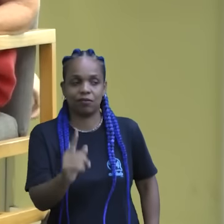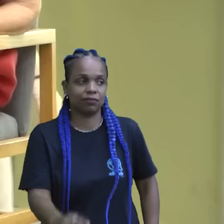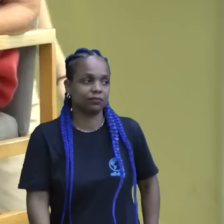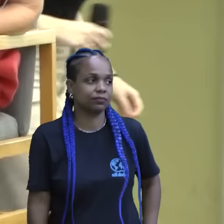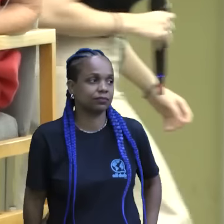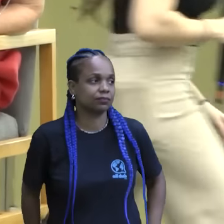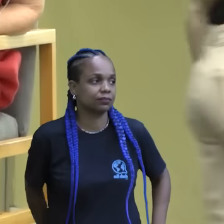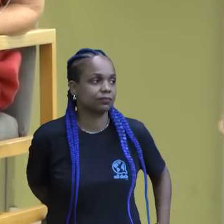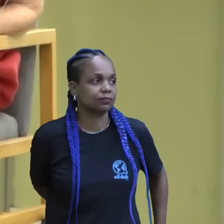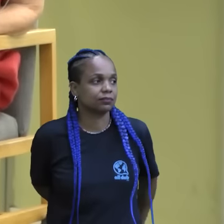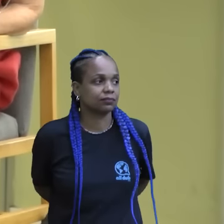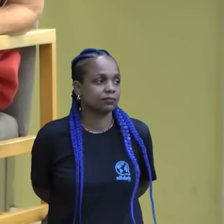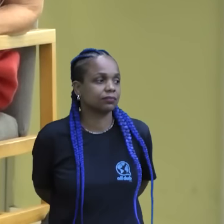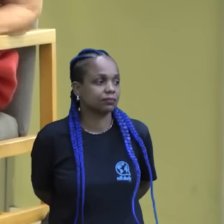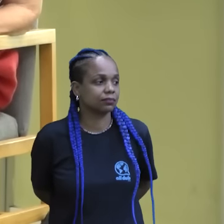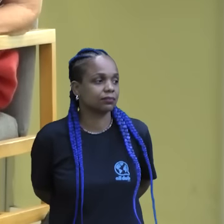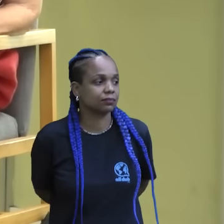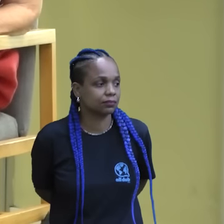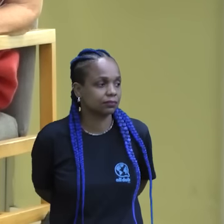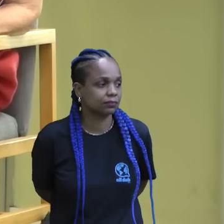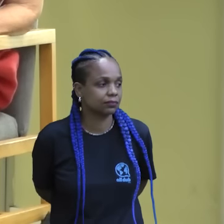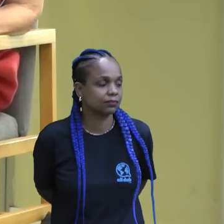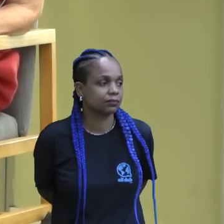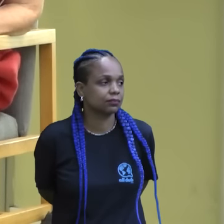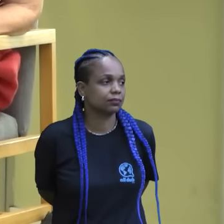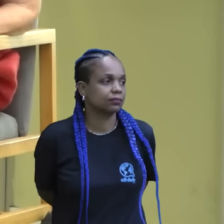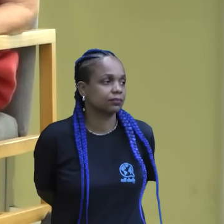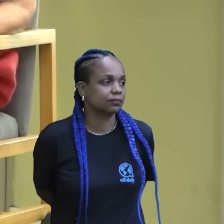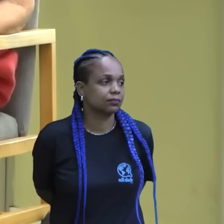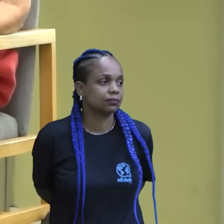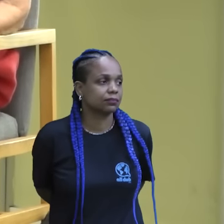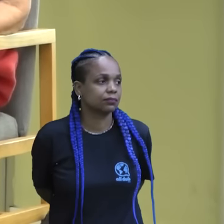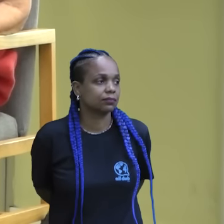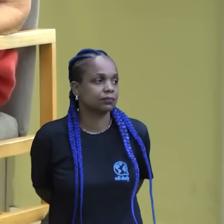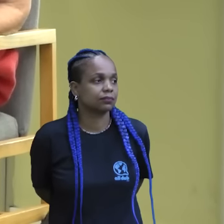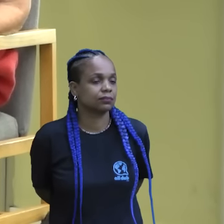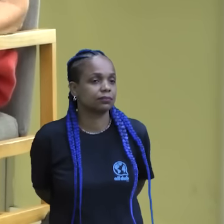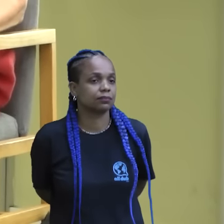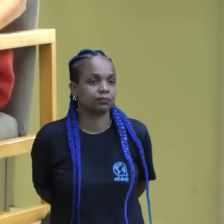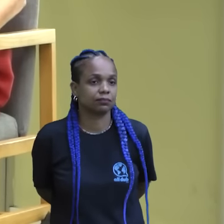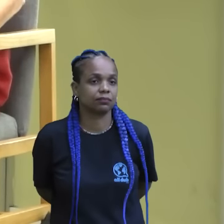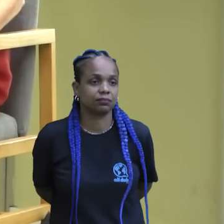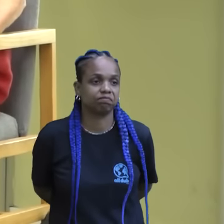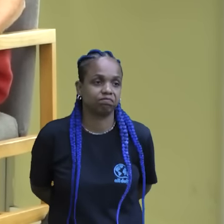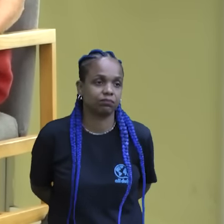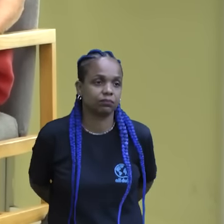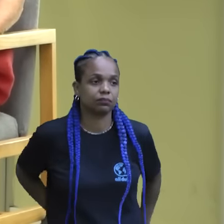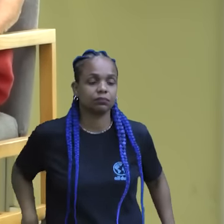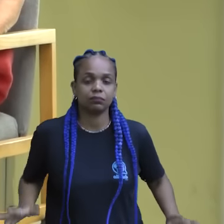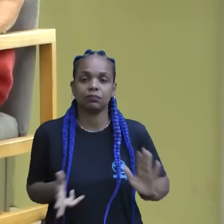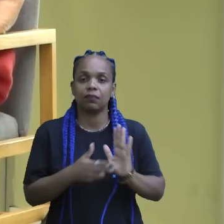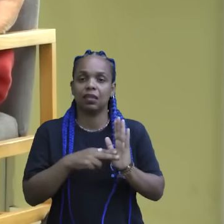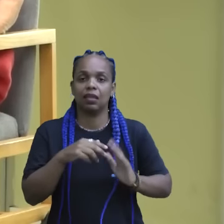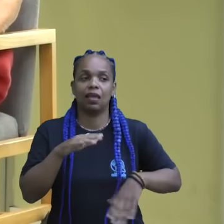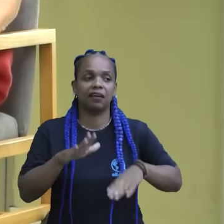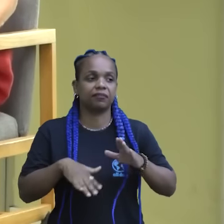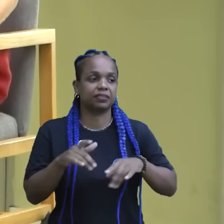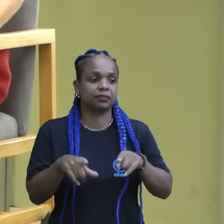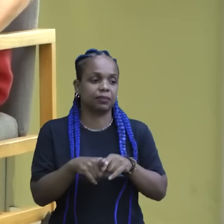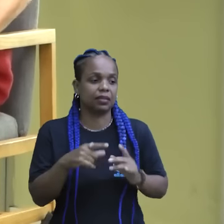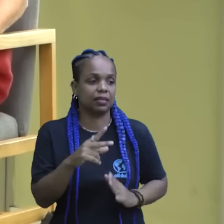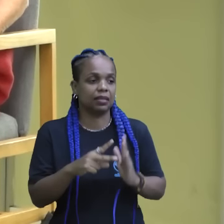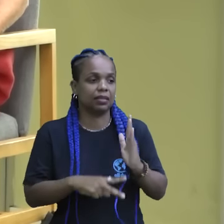Eu confesso que, às vezes, eu também vejo... Porque vocês sabem, né, meu companheiro diário, né? Eu invejo isso. Ele vai para Mirassol. Quem já não